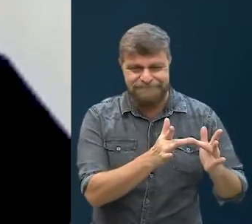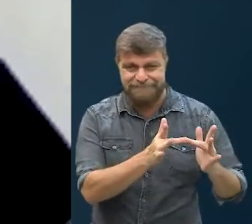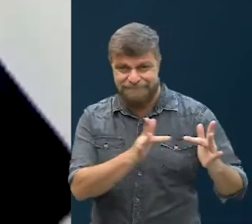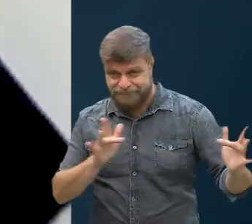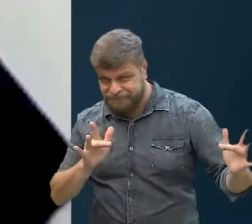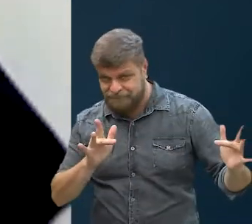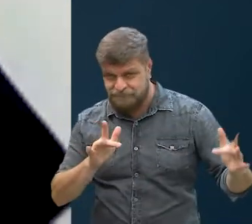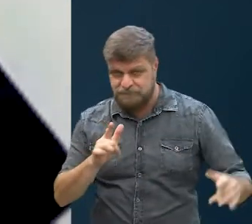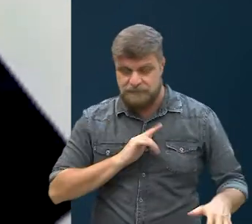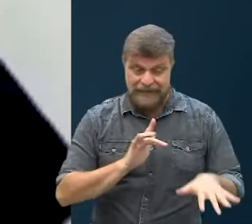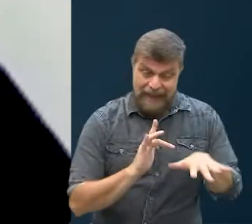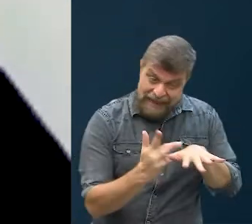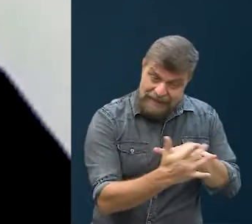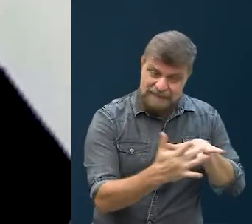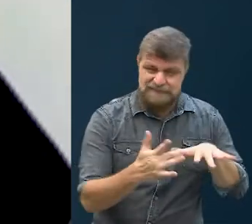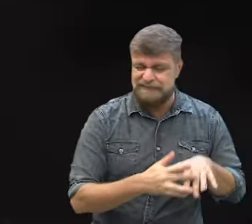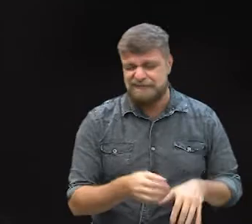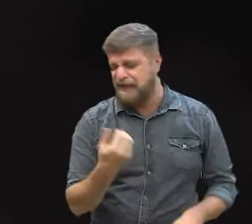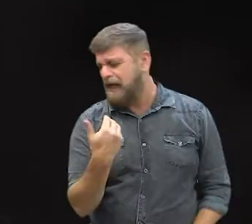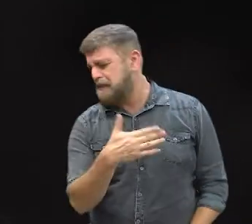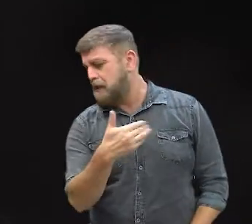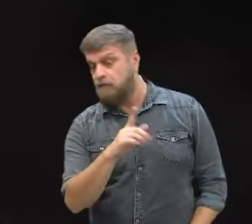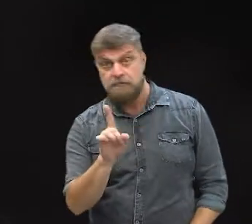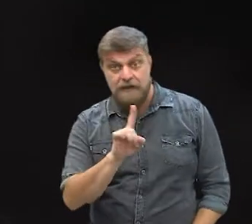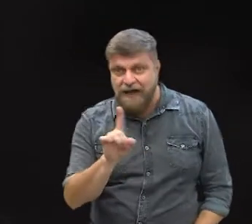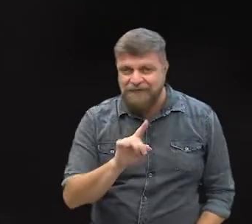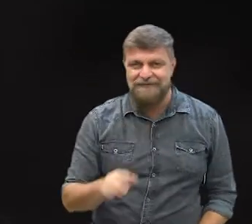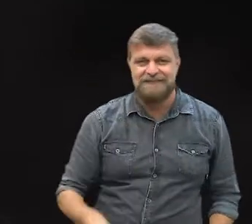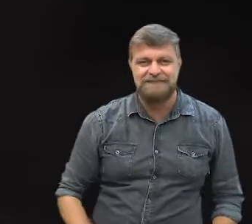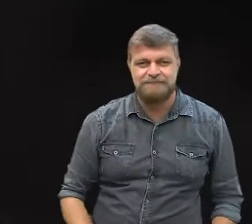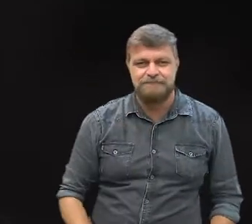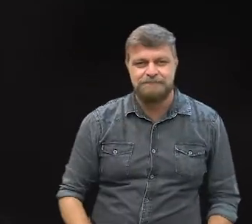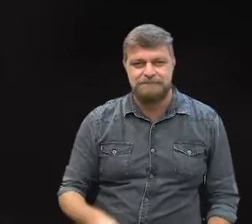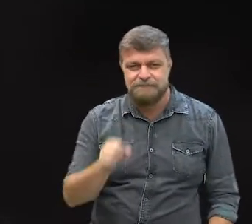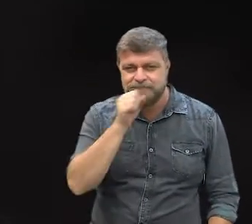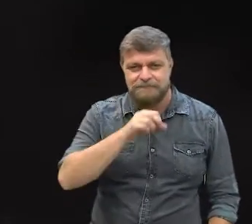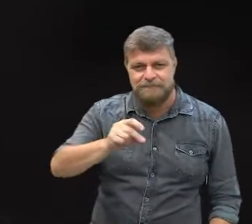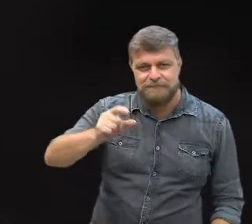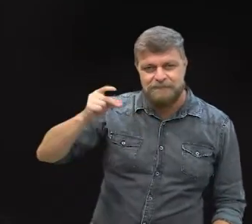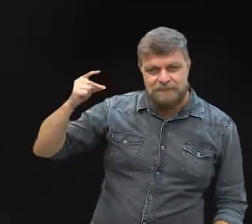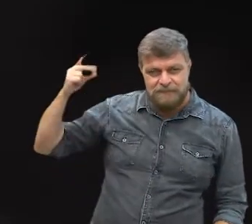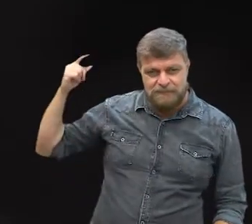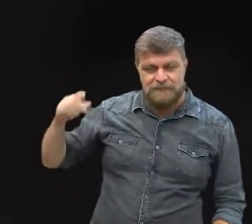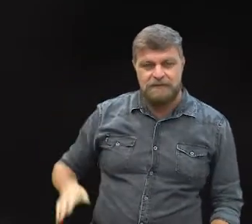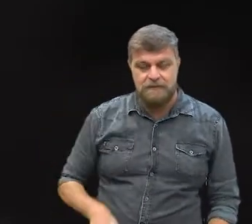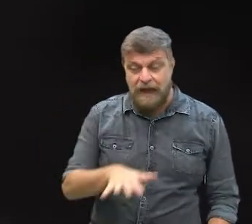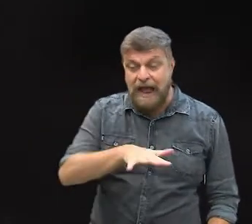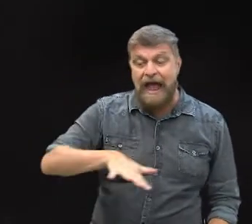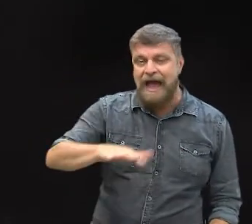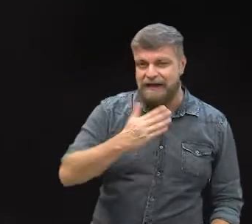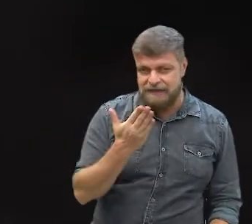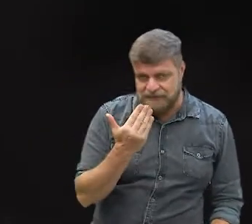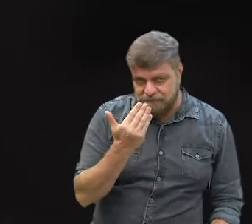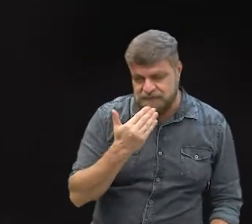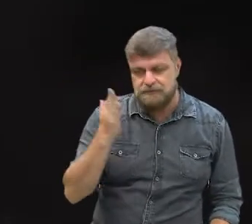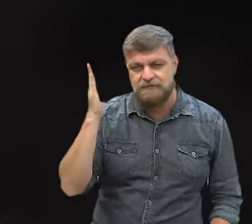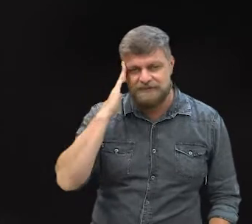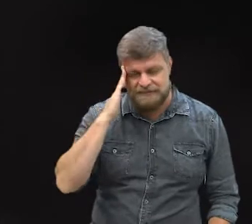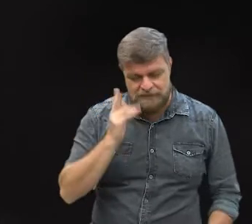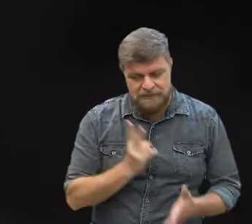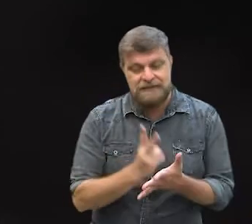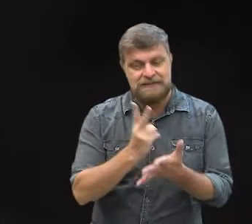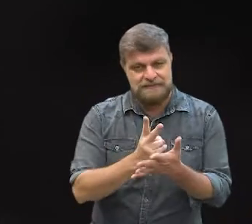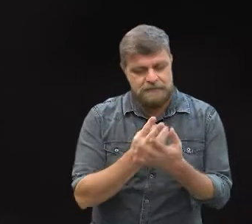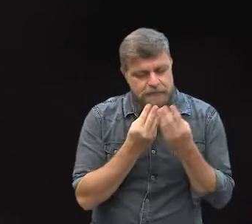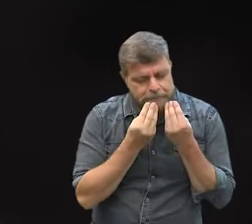vinculados, né, às redes sociais. Antigamente, vou falar agora especificamente do ramo da alimentação. Claro que a comida sempre teve que